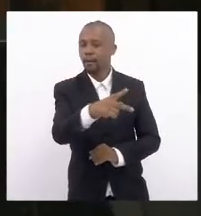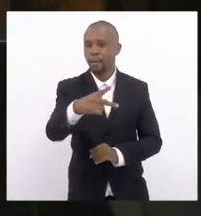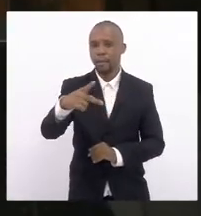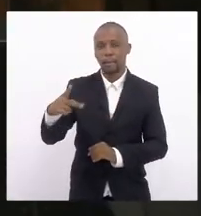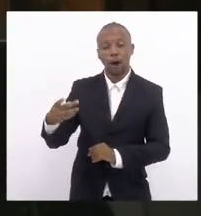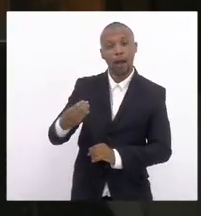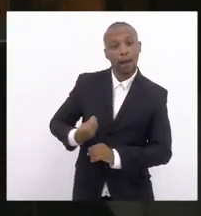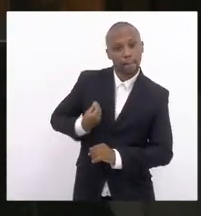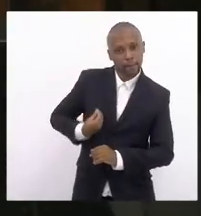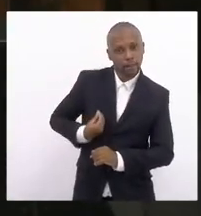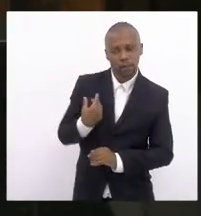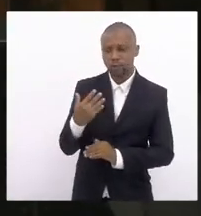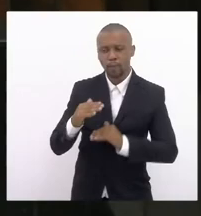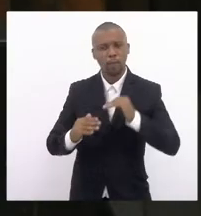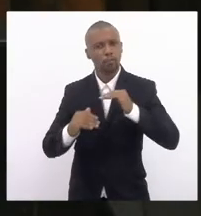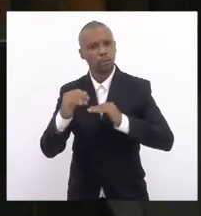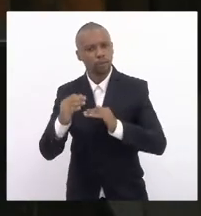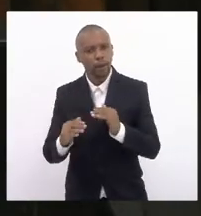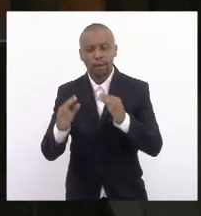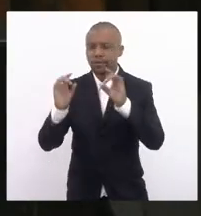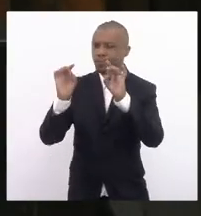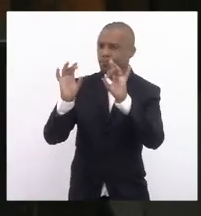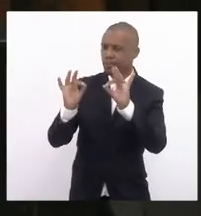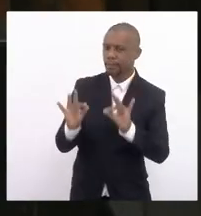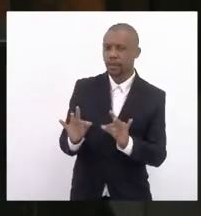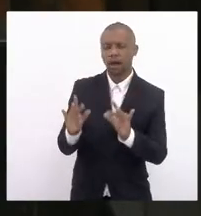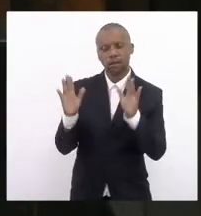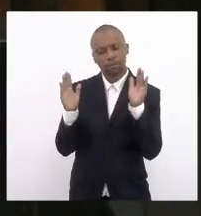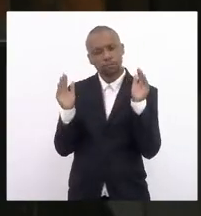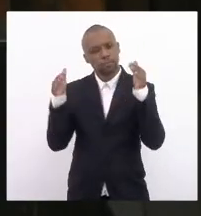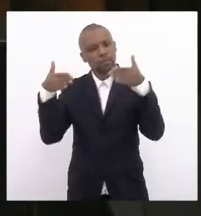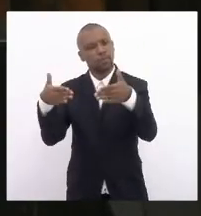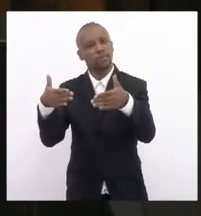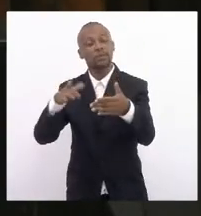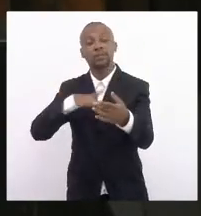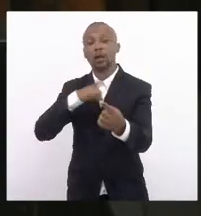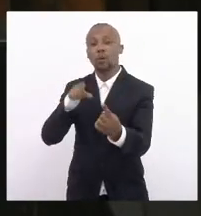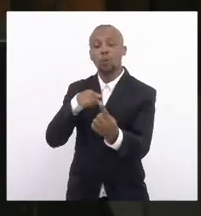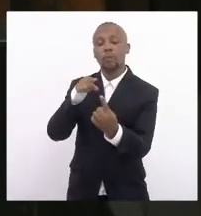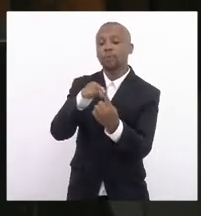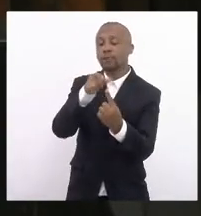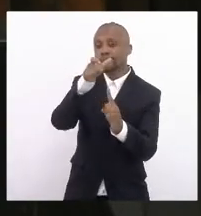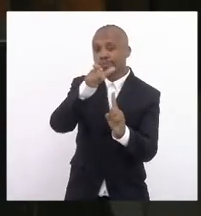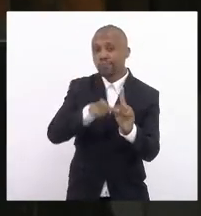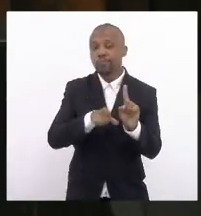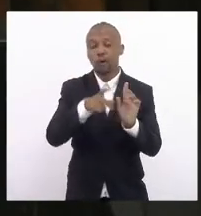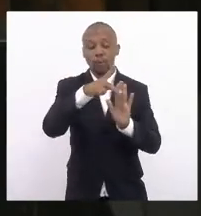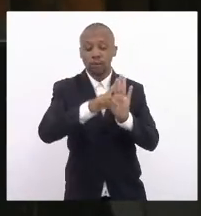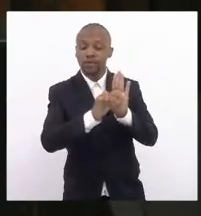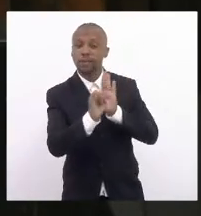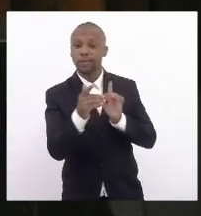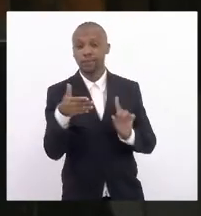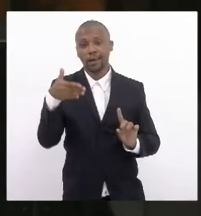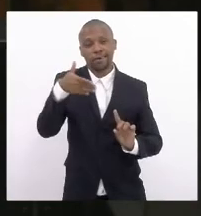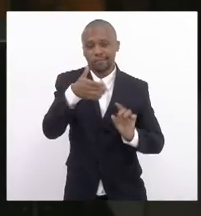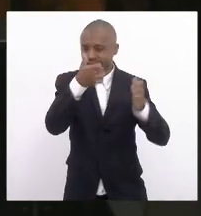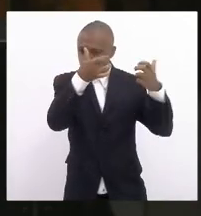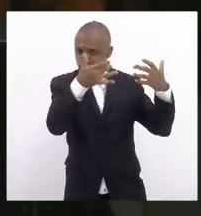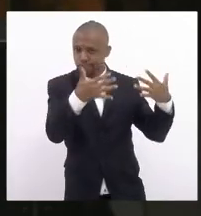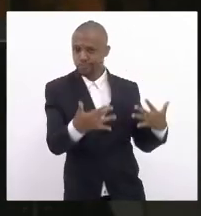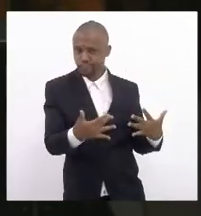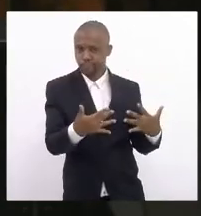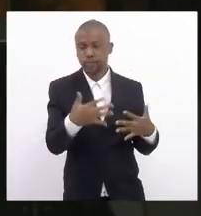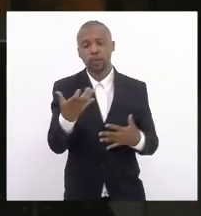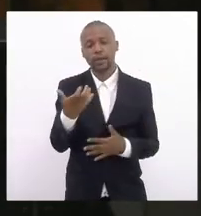especializados, Samuel trouxe para esse debate esse ponto, que é objeto desse projeto de lei, deputado André Ciliano. Eu queria